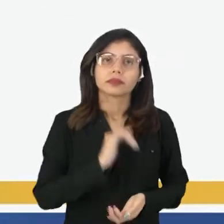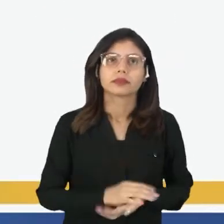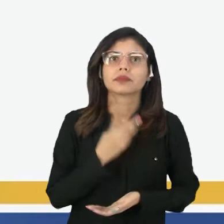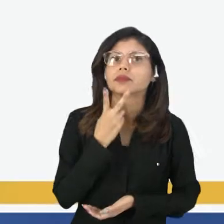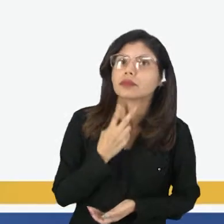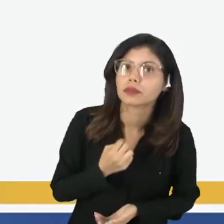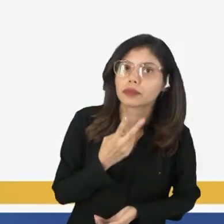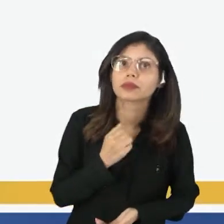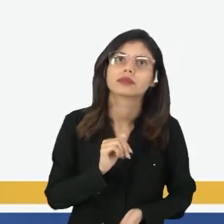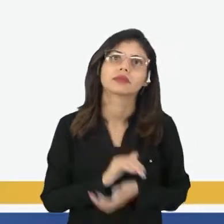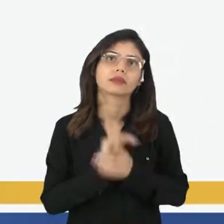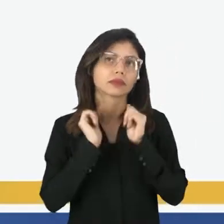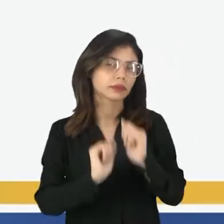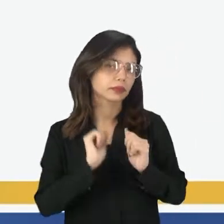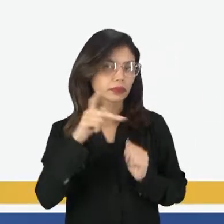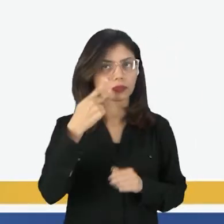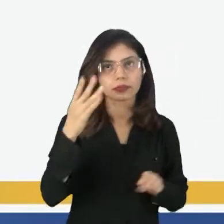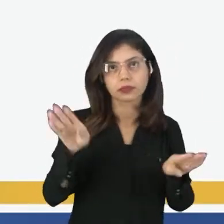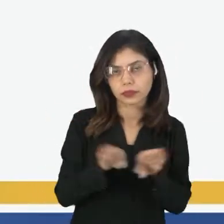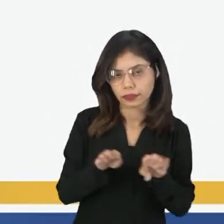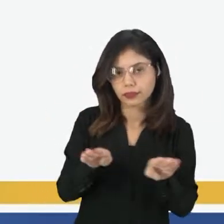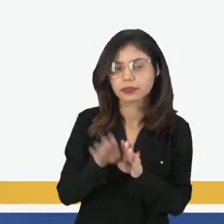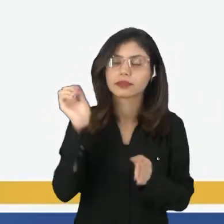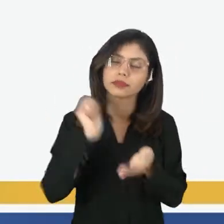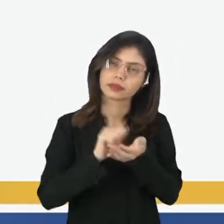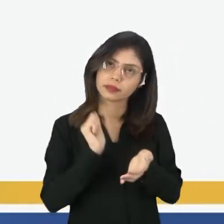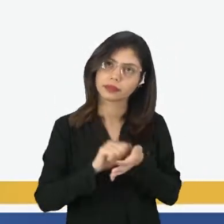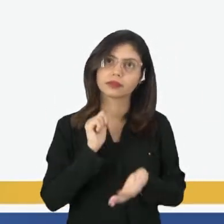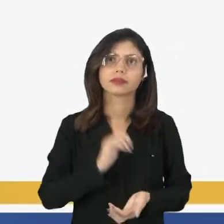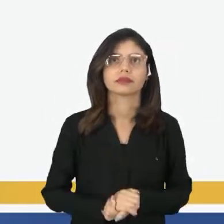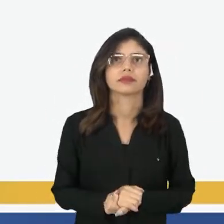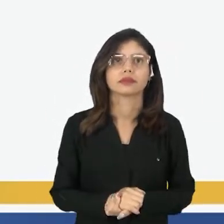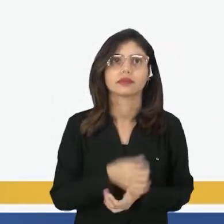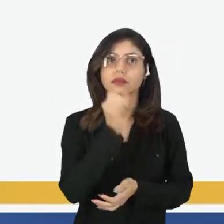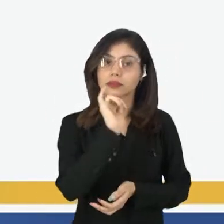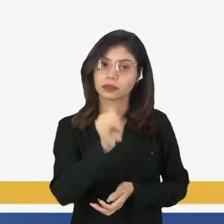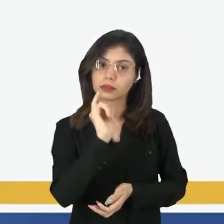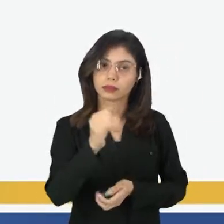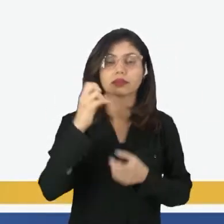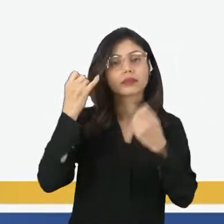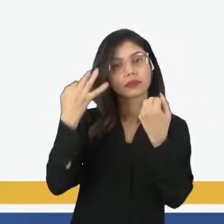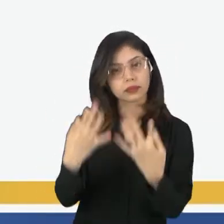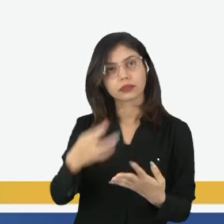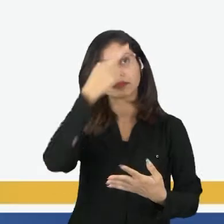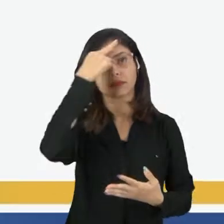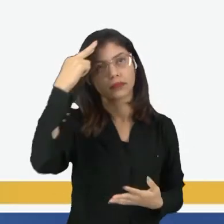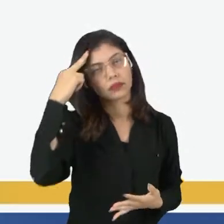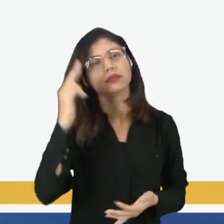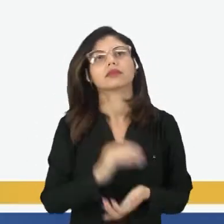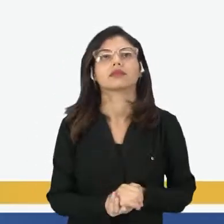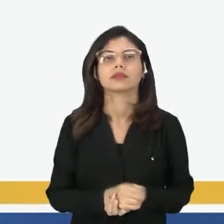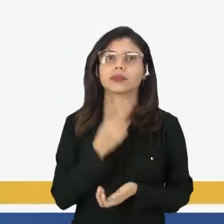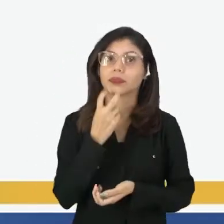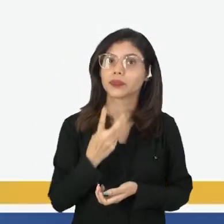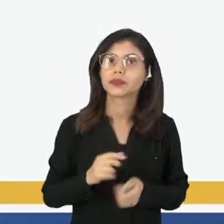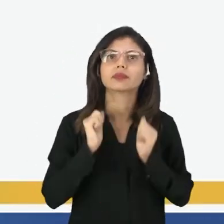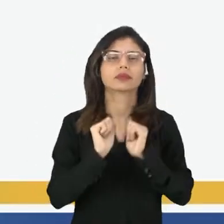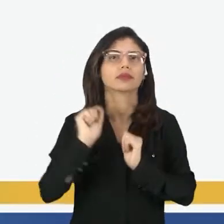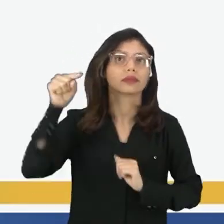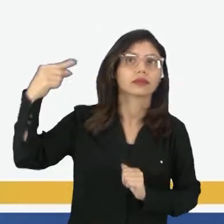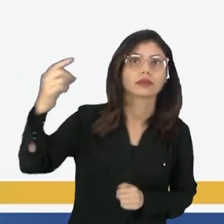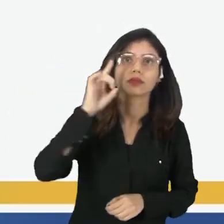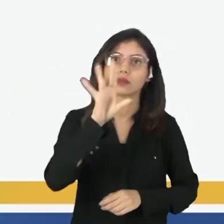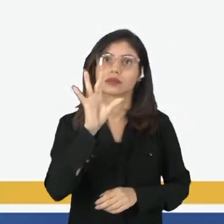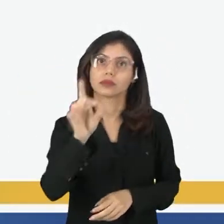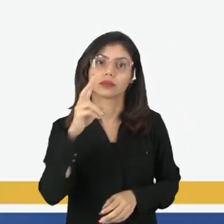Narrador é a voz que pode ser falada, mas também escrita, que conta a história. Essa voz pode ser aquela